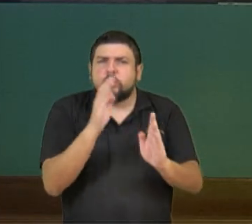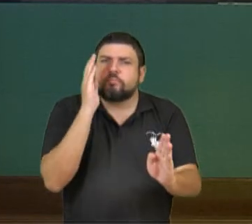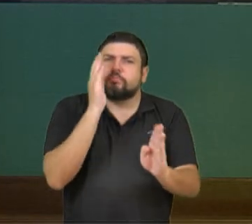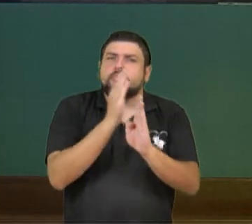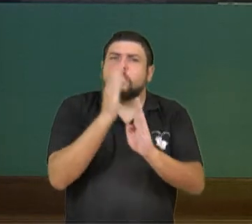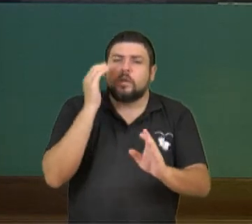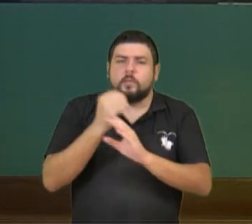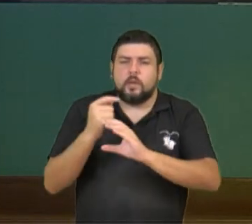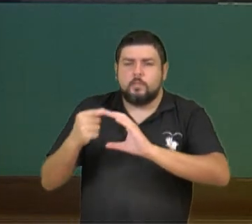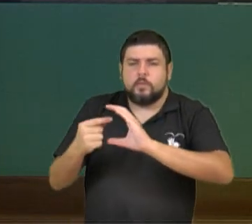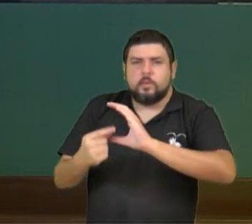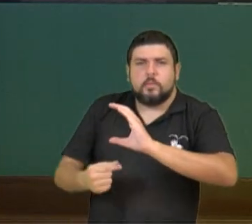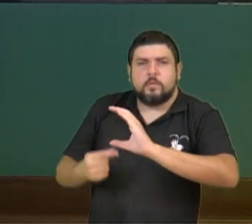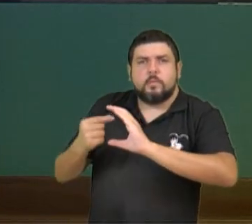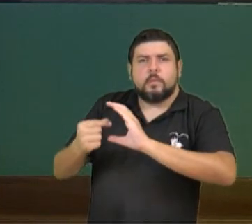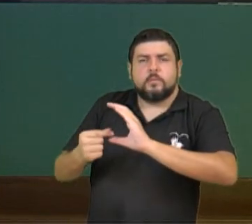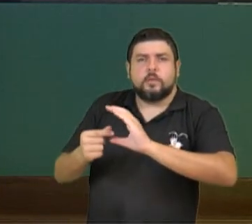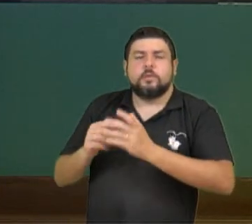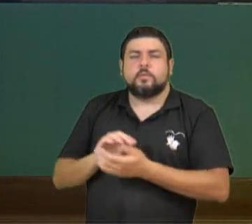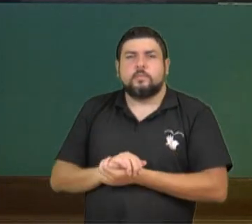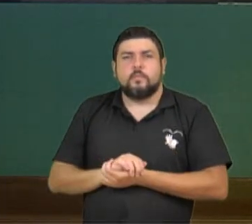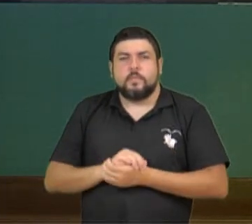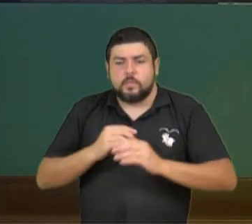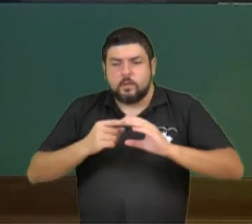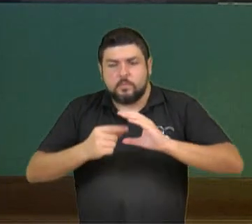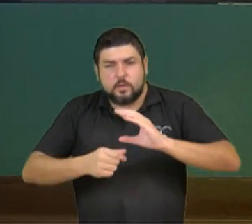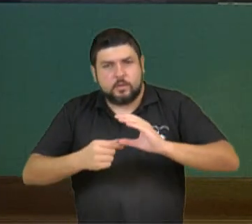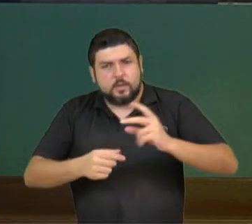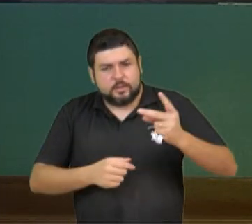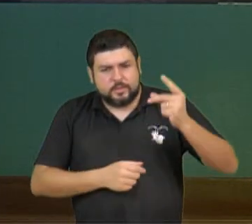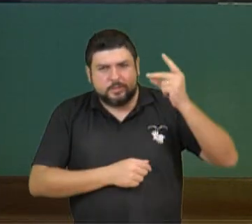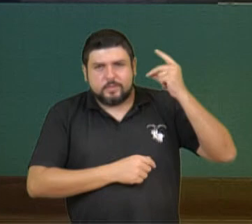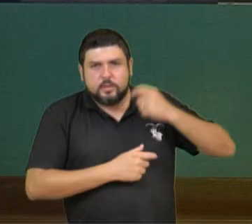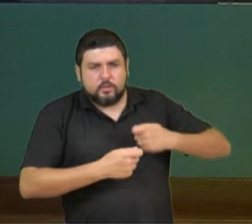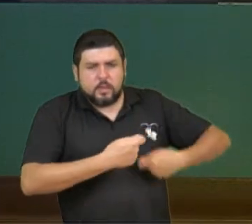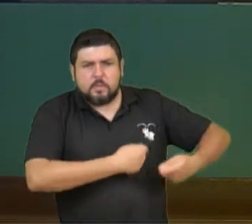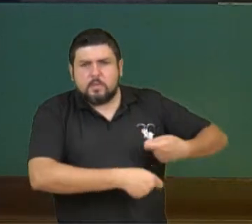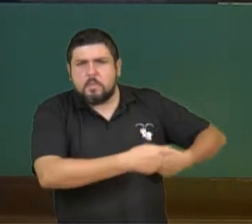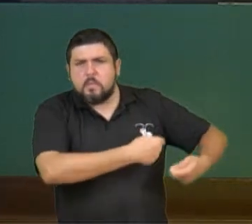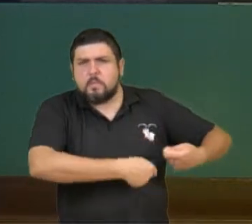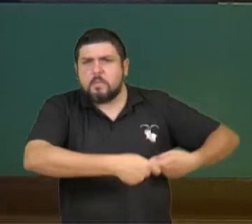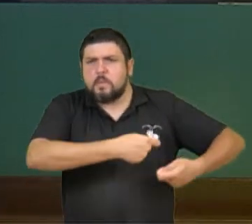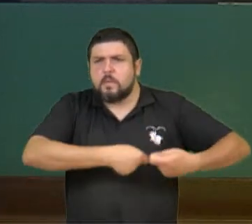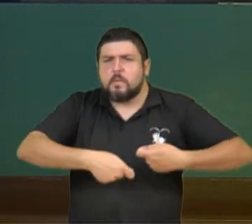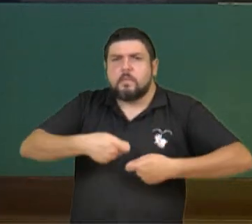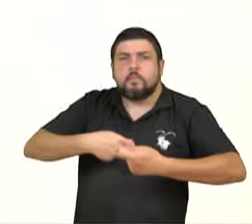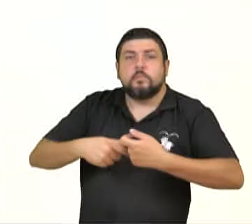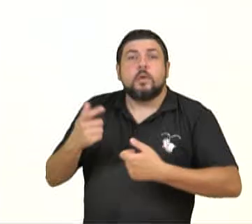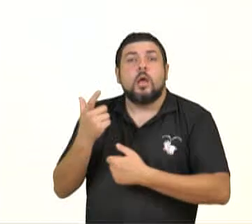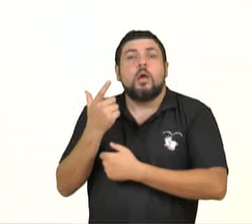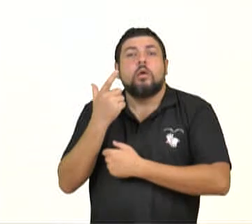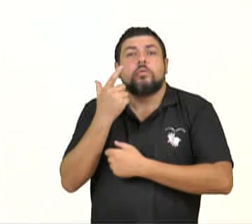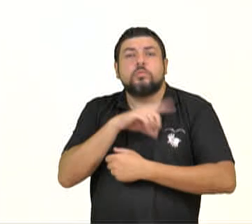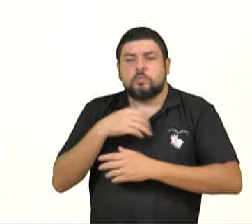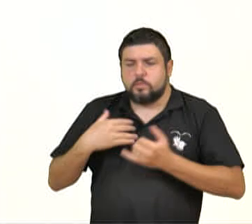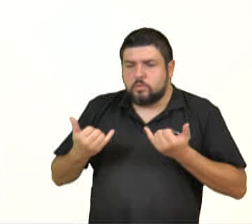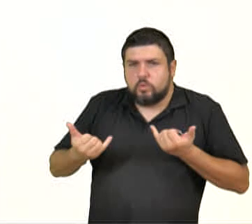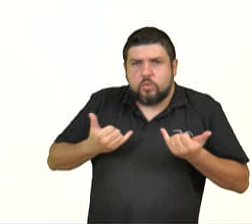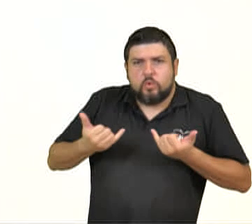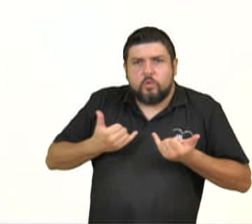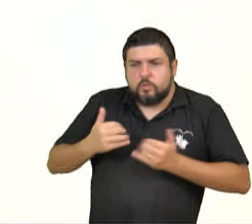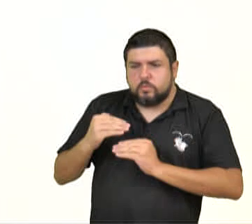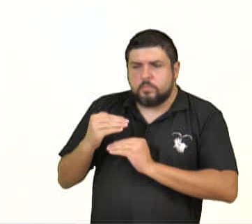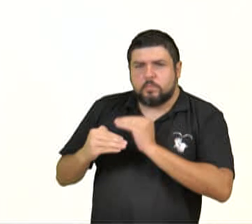advento das trocas de produtos do capitalismo comercial, tivemos um mecanismo de fluidez informacional.